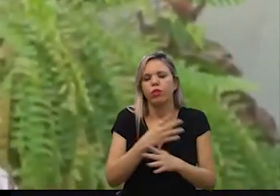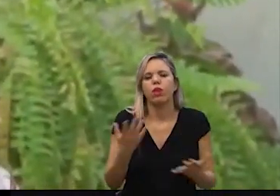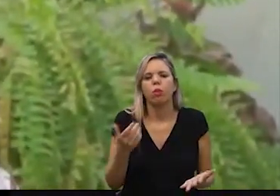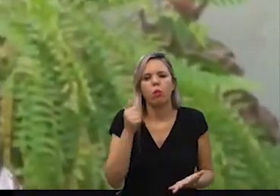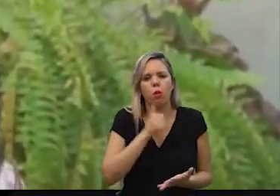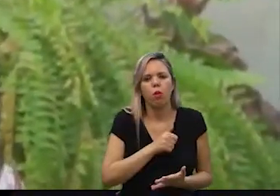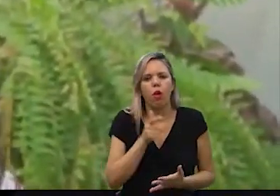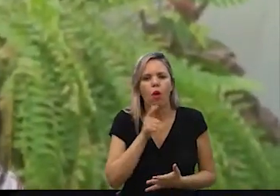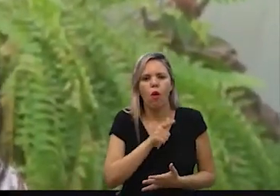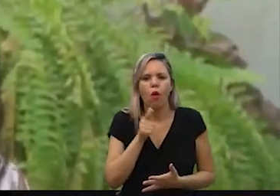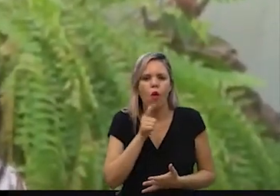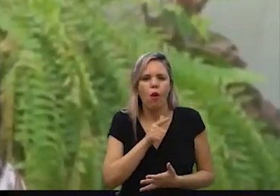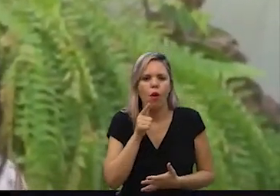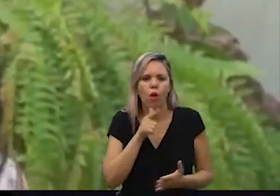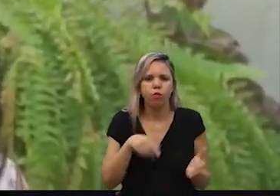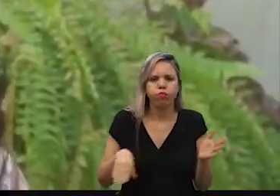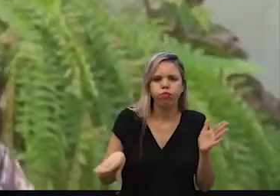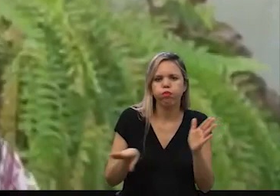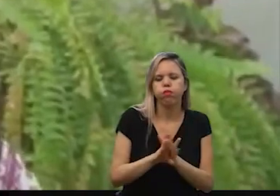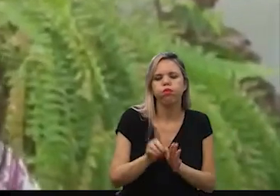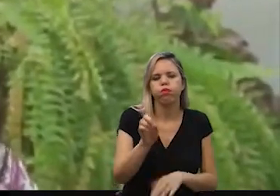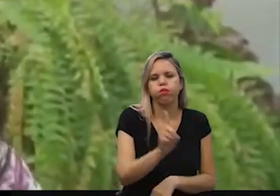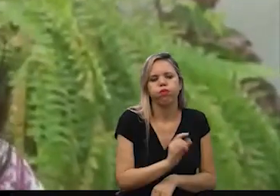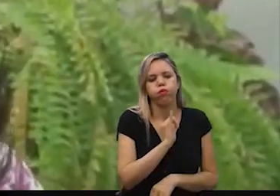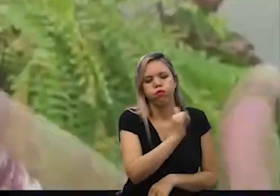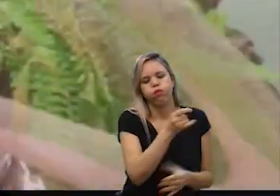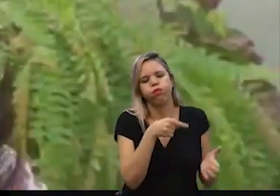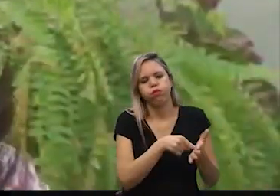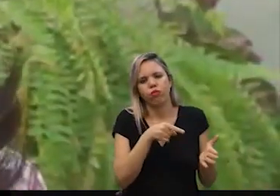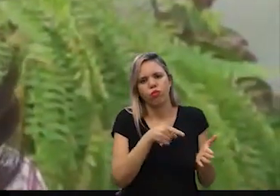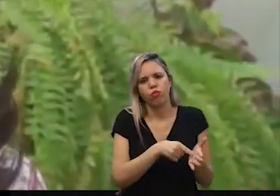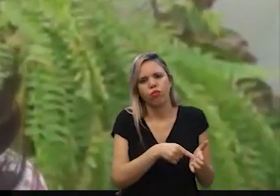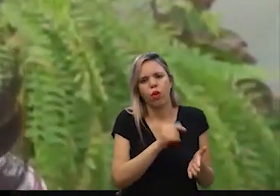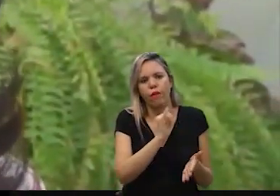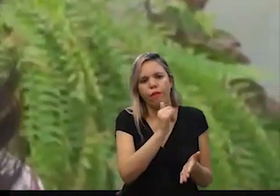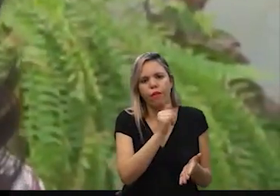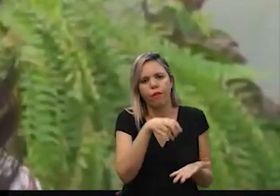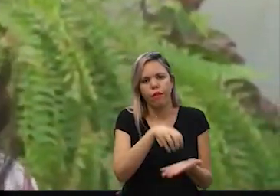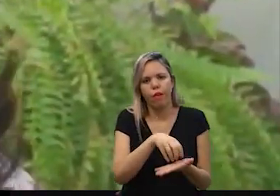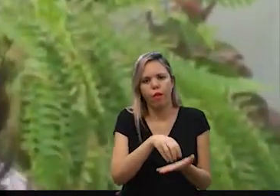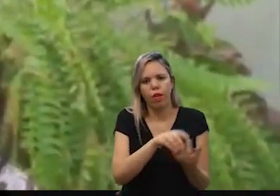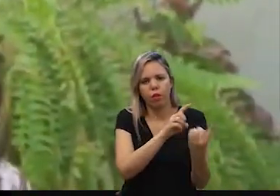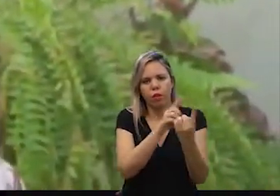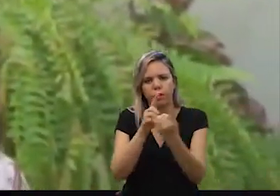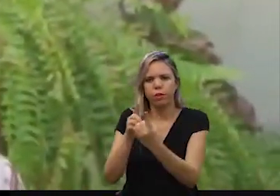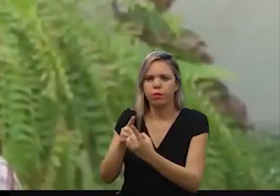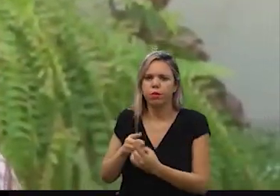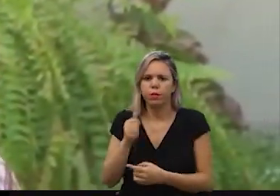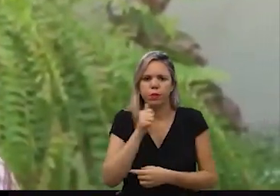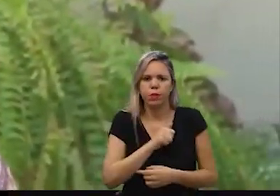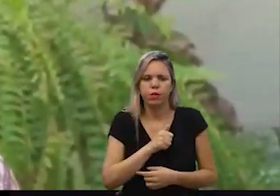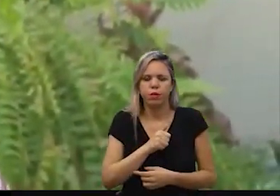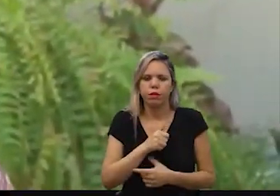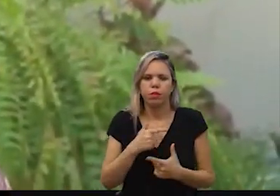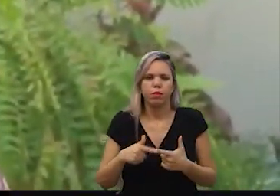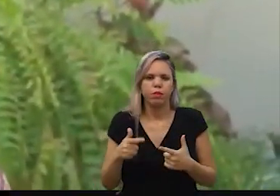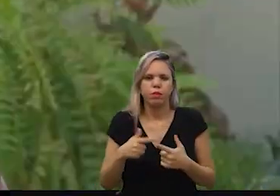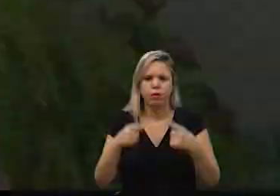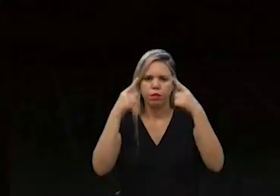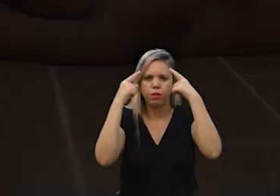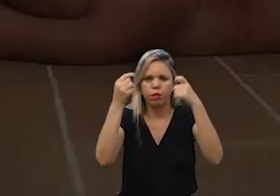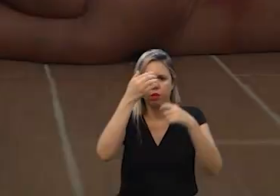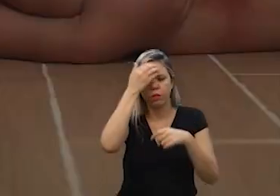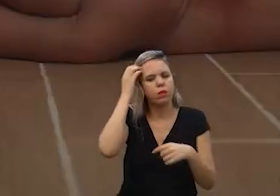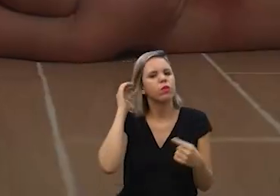uma mulher conseguir chegar, fazer uma denúncia e conseguir chegar nos serviços que atendem as mulheres em situação de